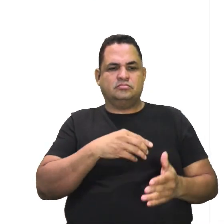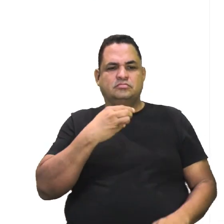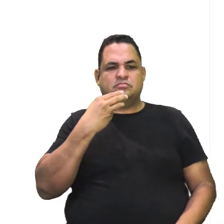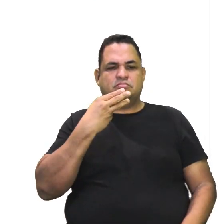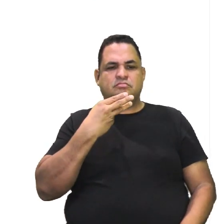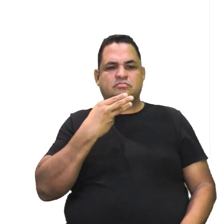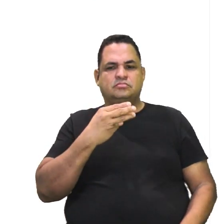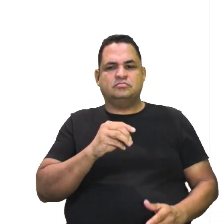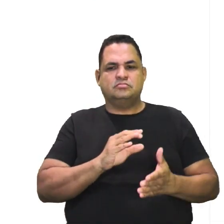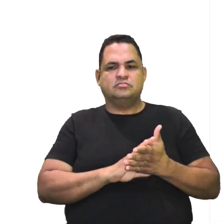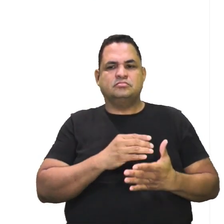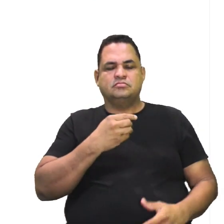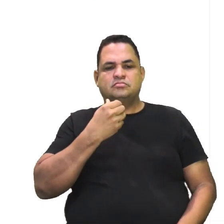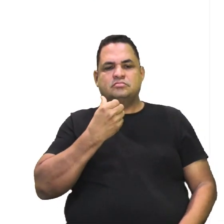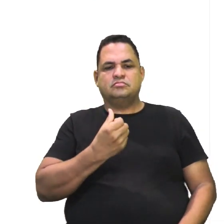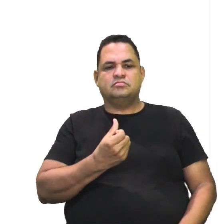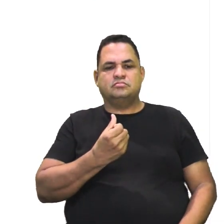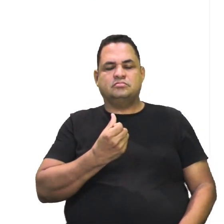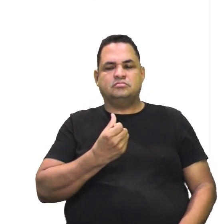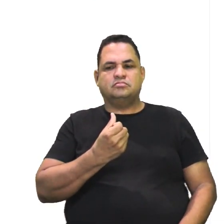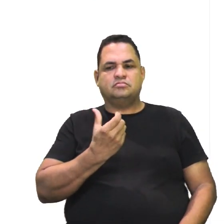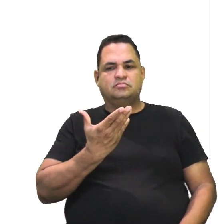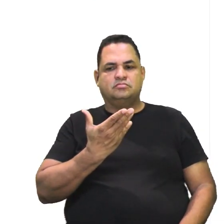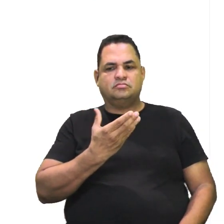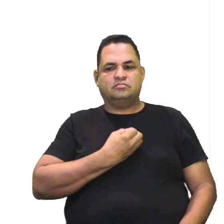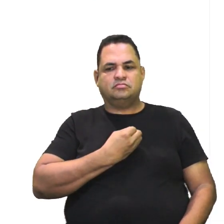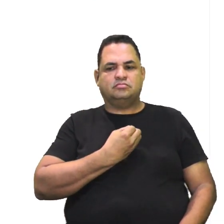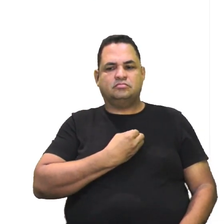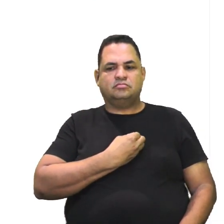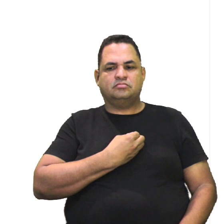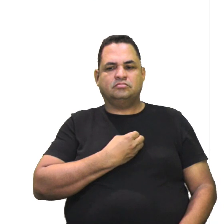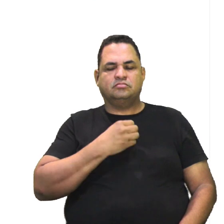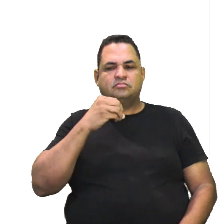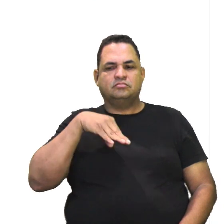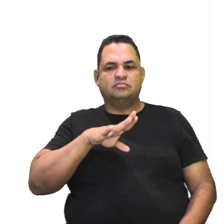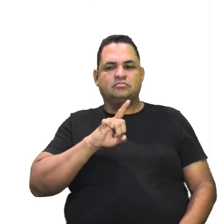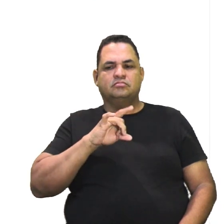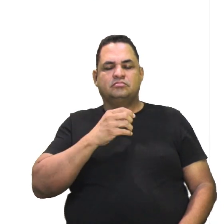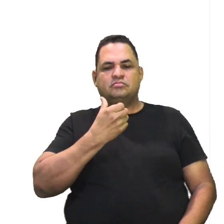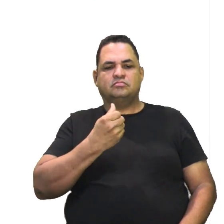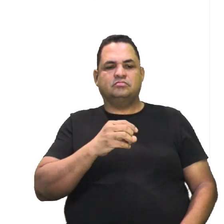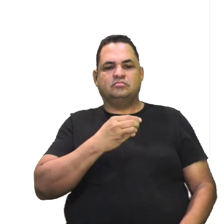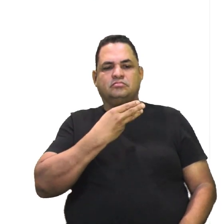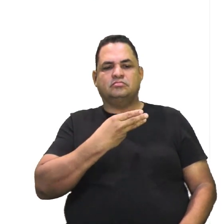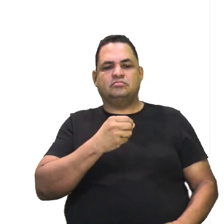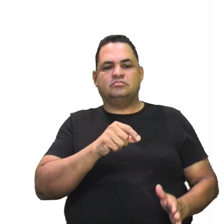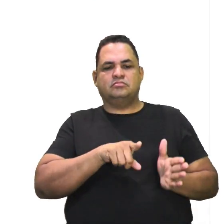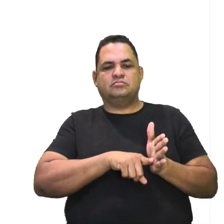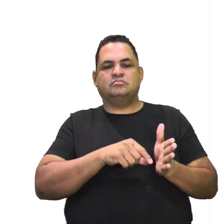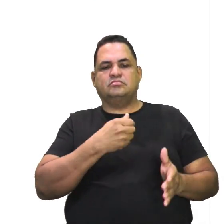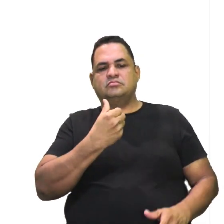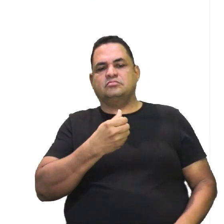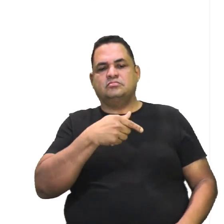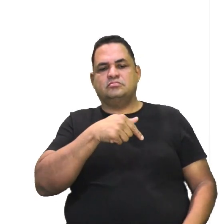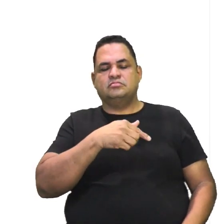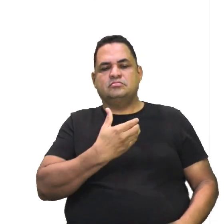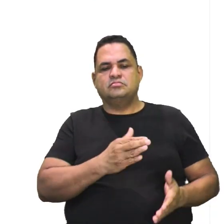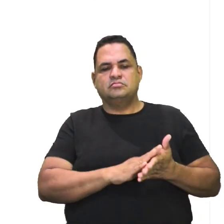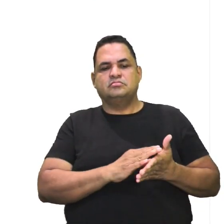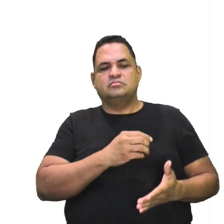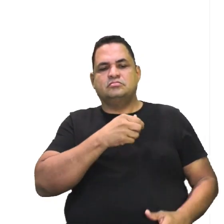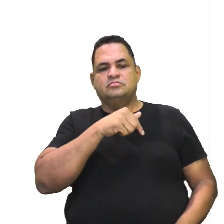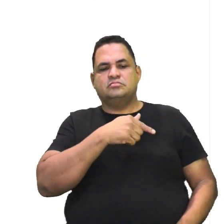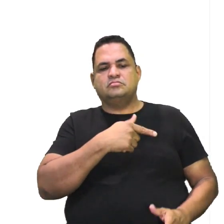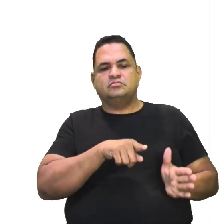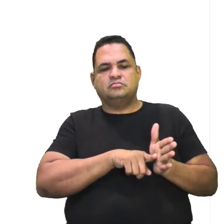quem? Menos a média que a gente já tem, que é 6. Então é 3 menos 6, depois 9 menos 6,